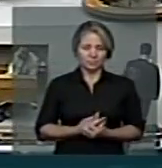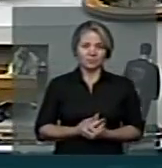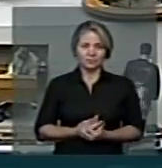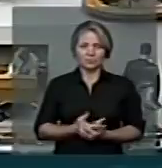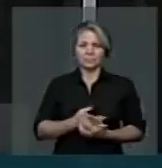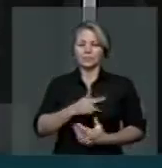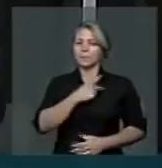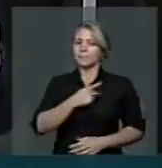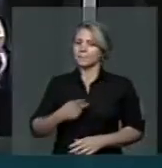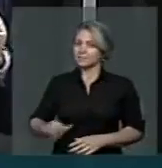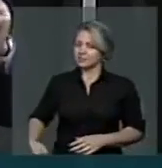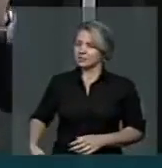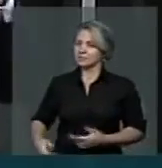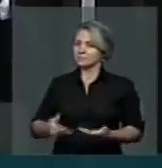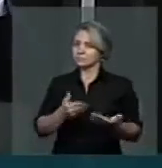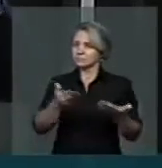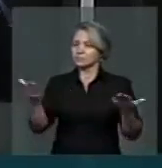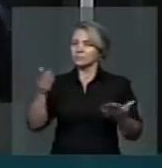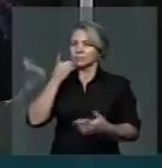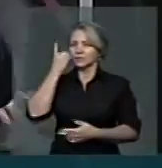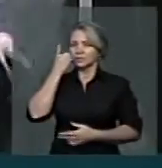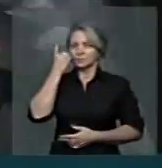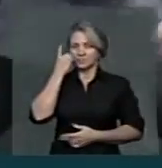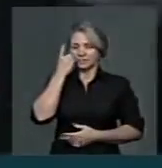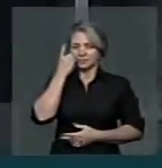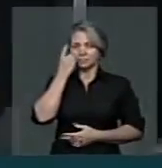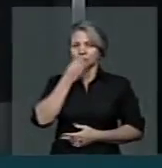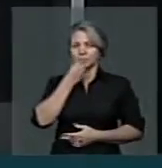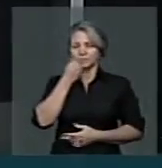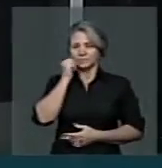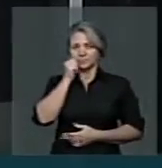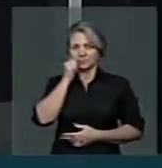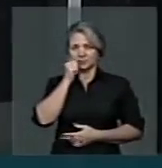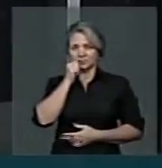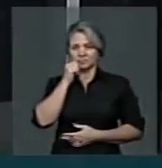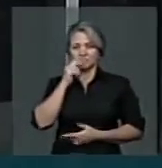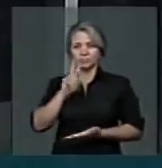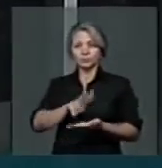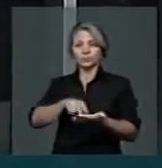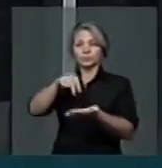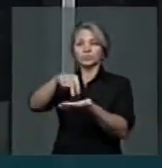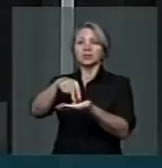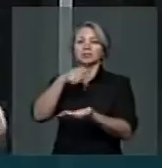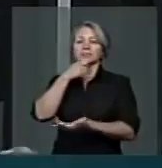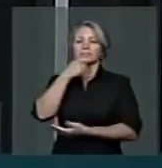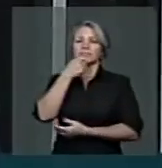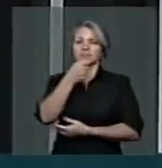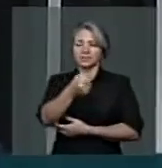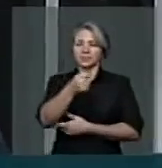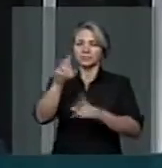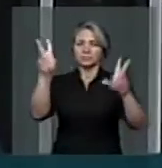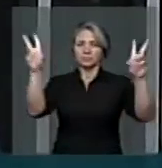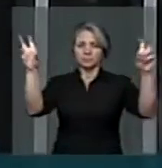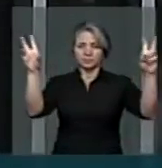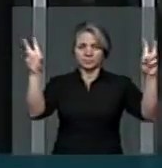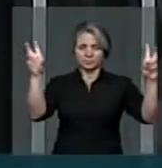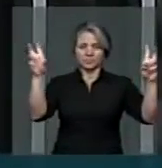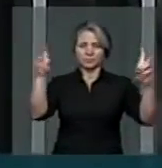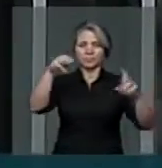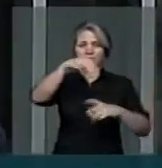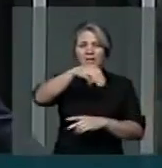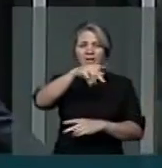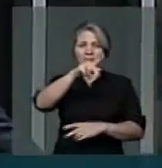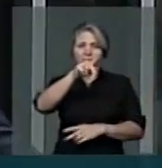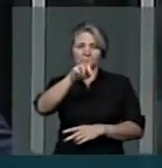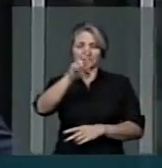Senhor presidente, senhoras e senhores deputados, estou vindo a essa tribuna para falar sobre essa matéria da medida